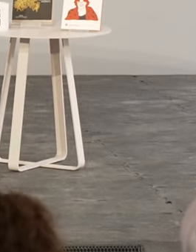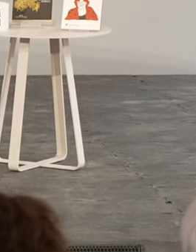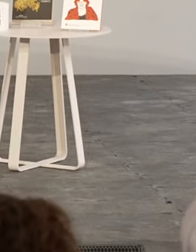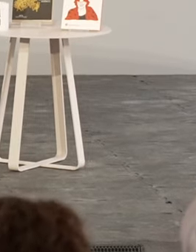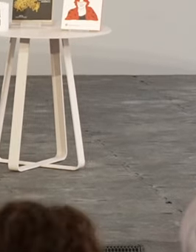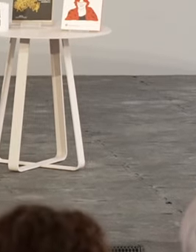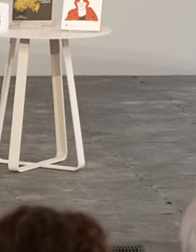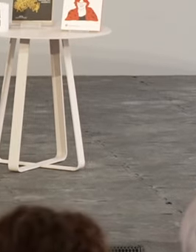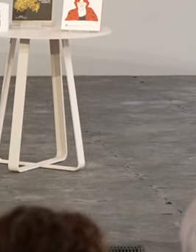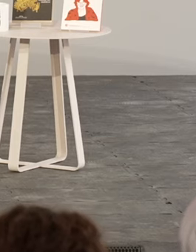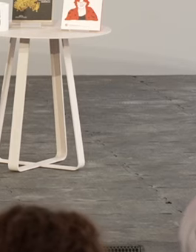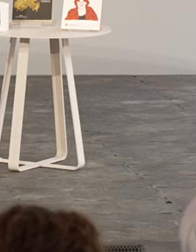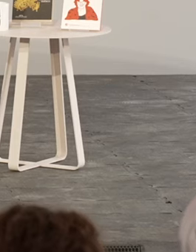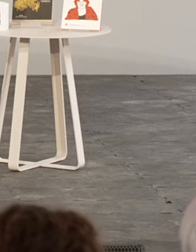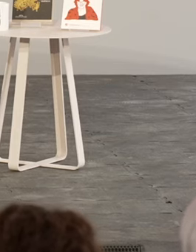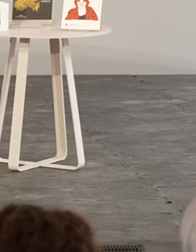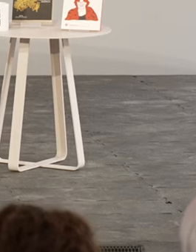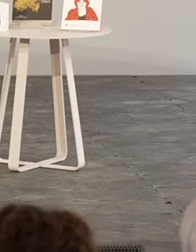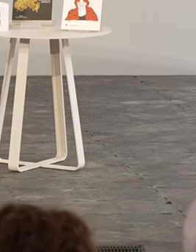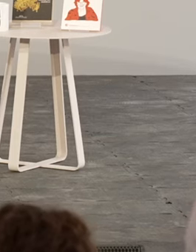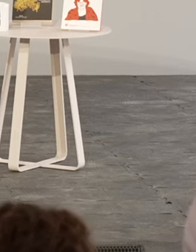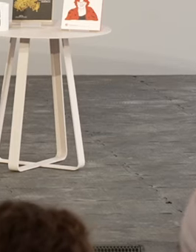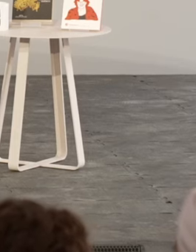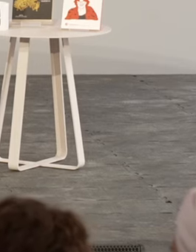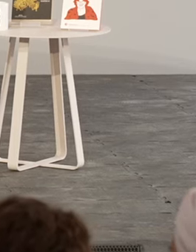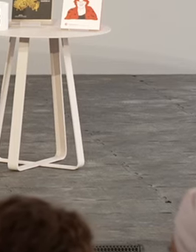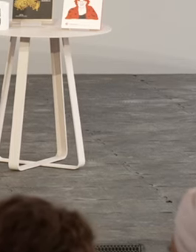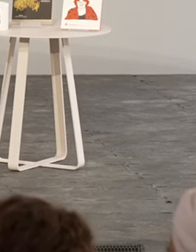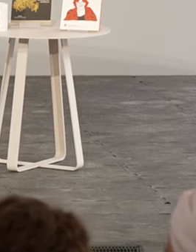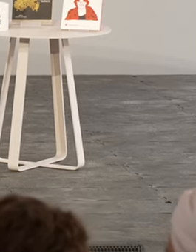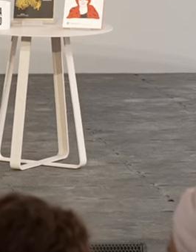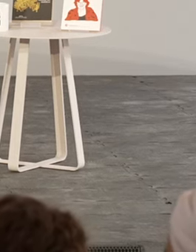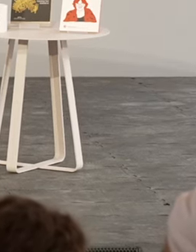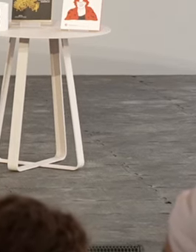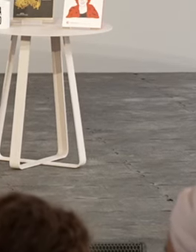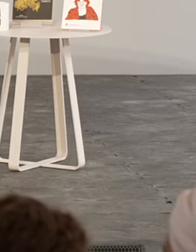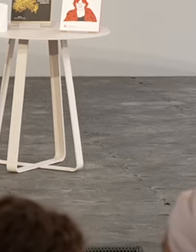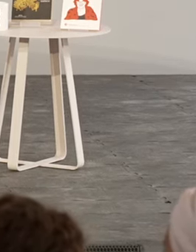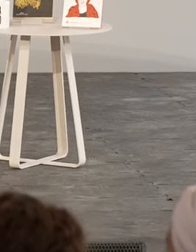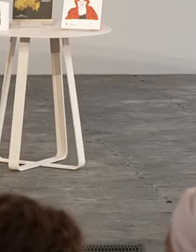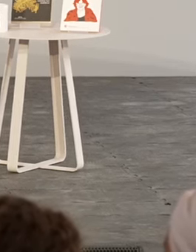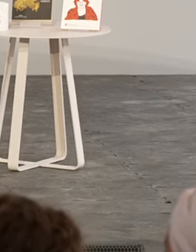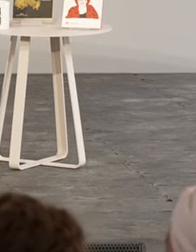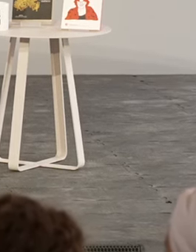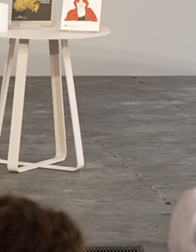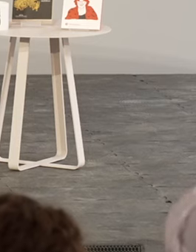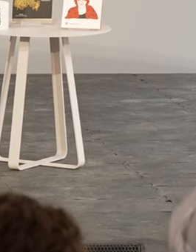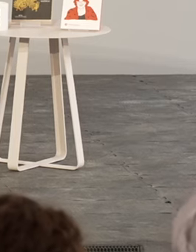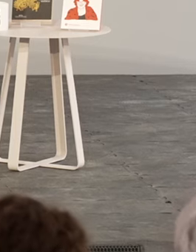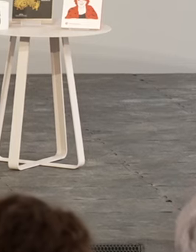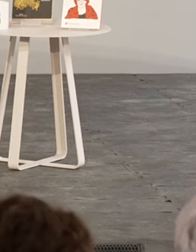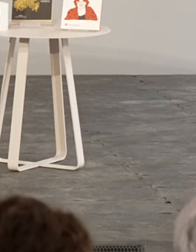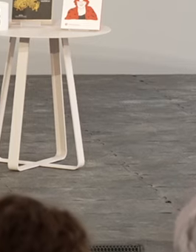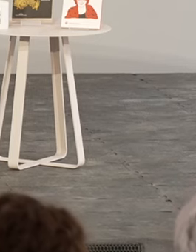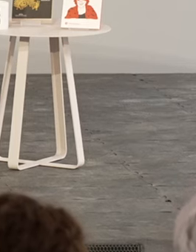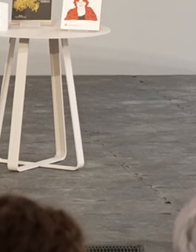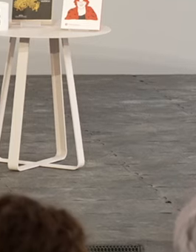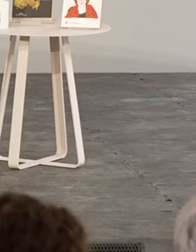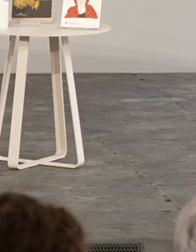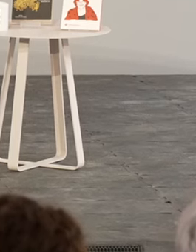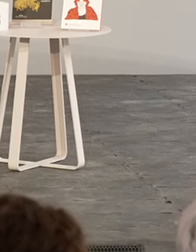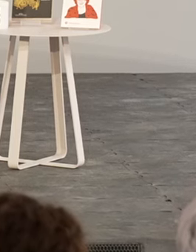implica a cessão dos direitos de imagem e voz para a divulgação da Feira do Livro. Caso não esteja de acordo, pedimos que não participe deste evento a partir